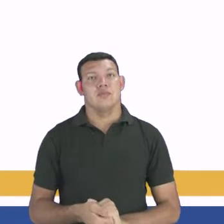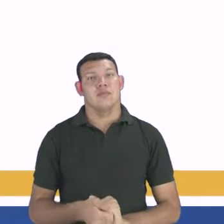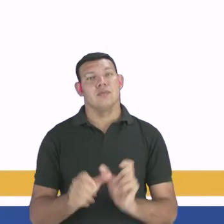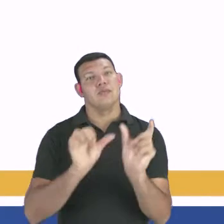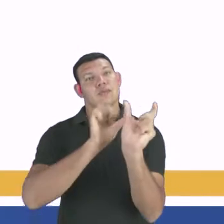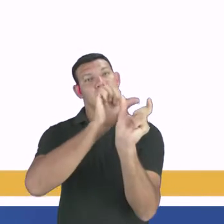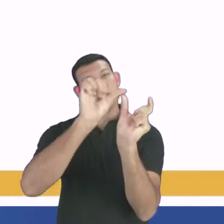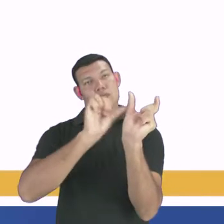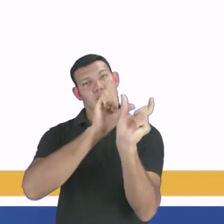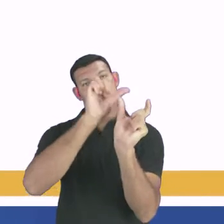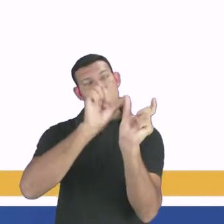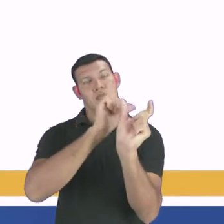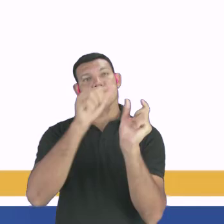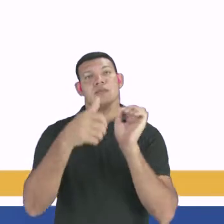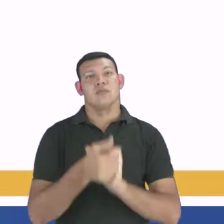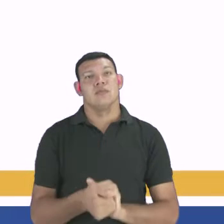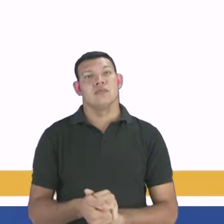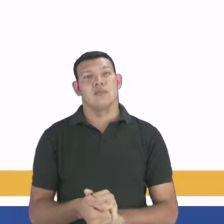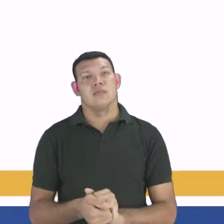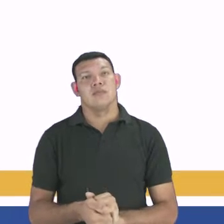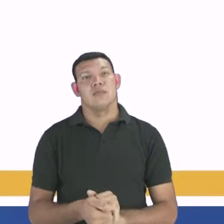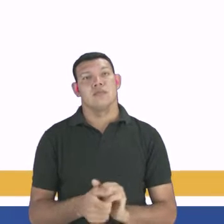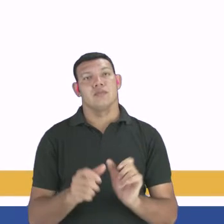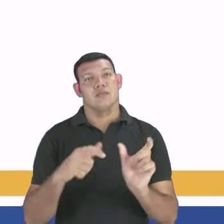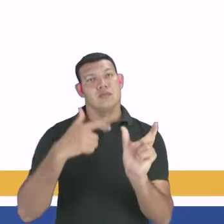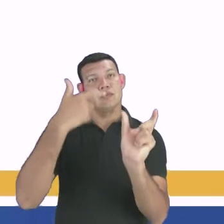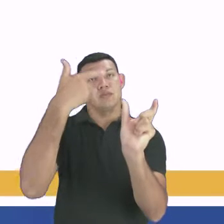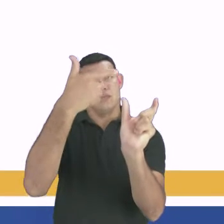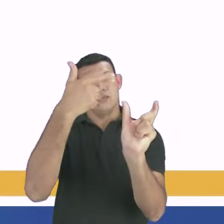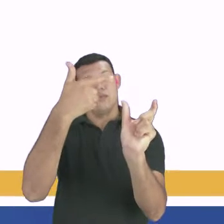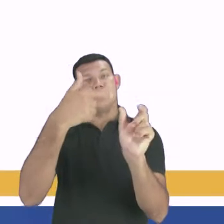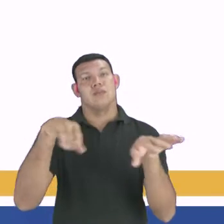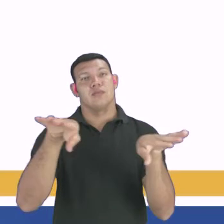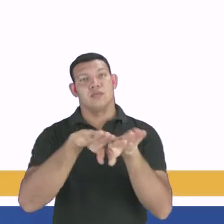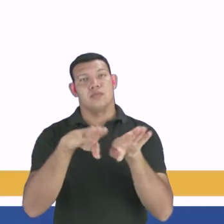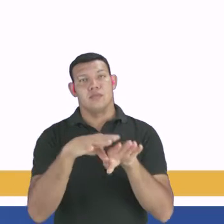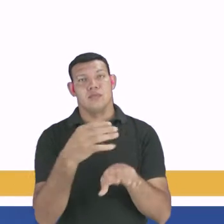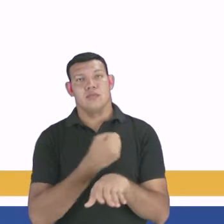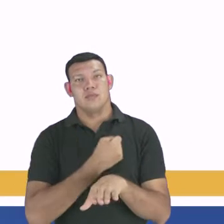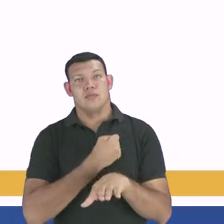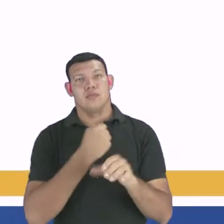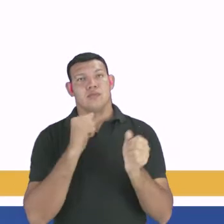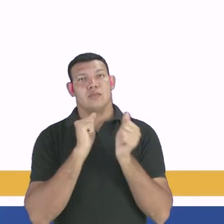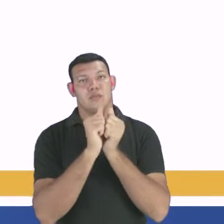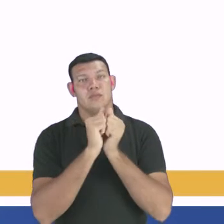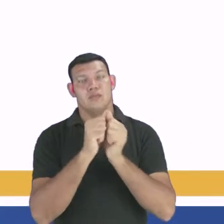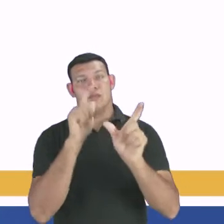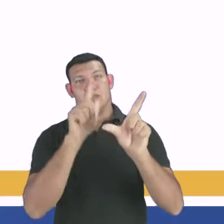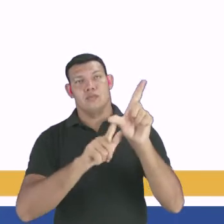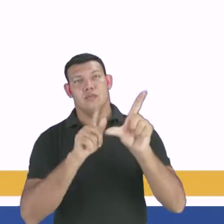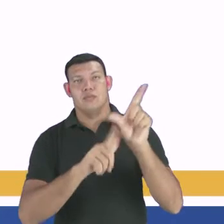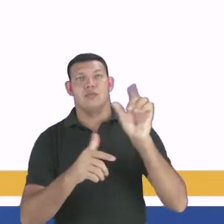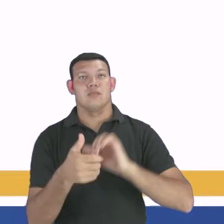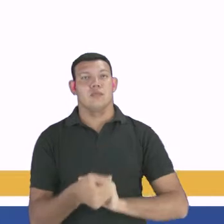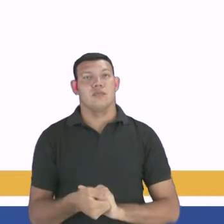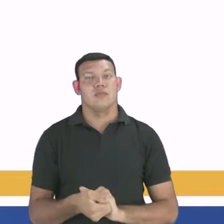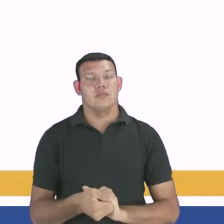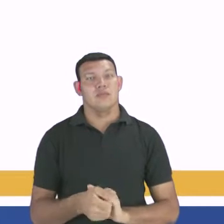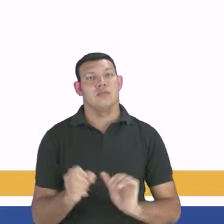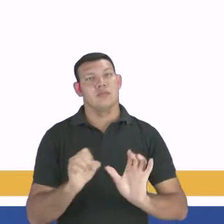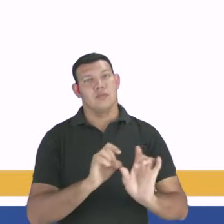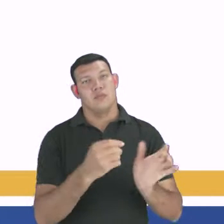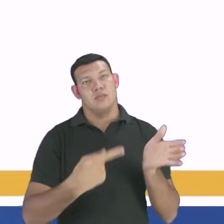variáveis e os coeficientes e o termo independente Então essas três definições elas são